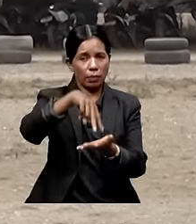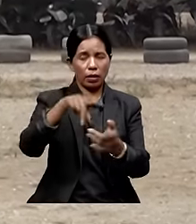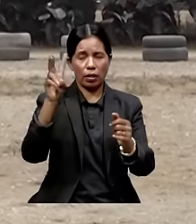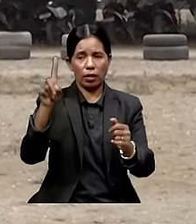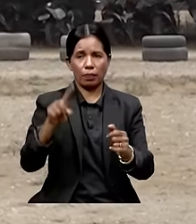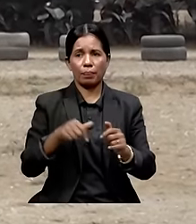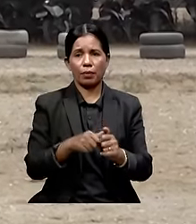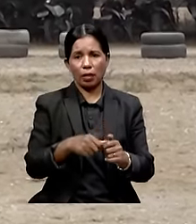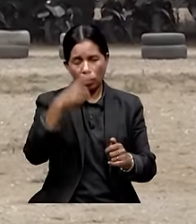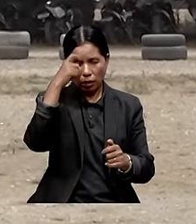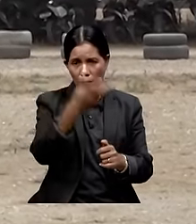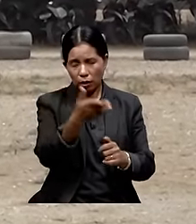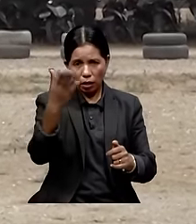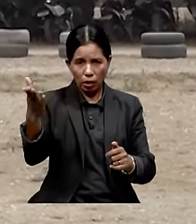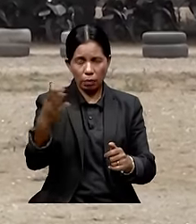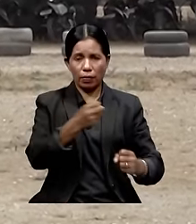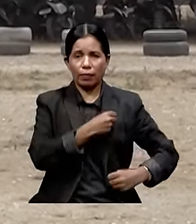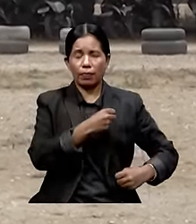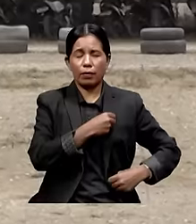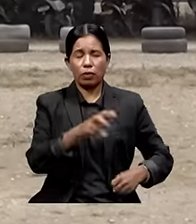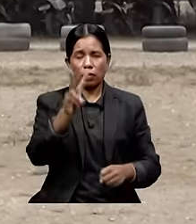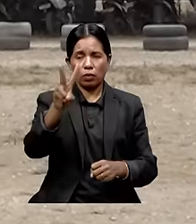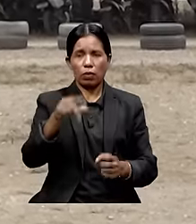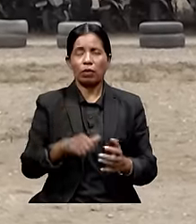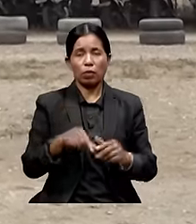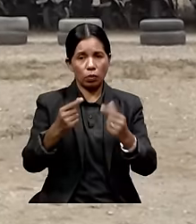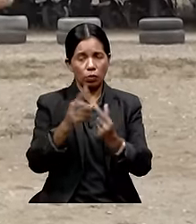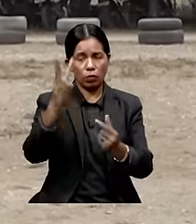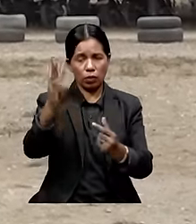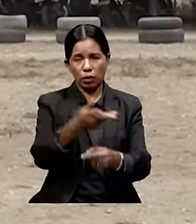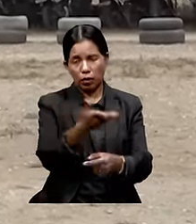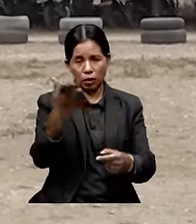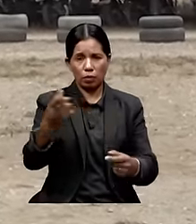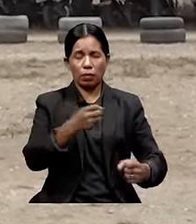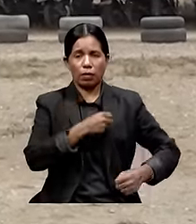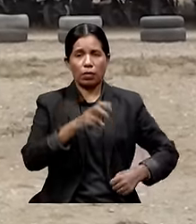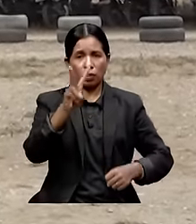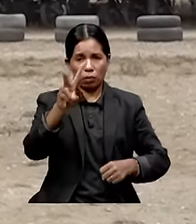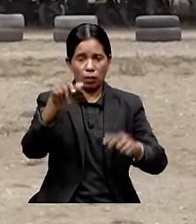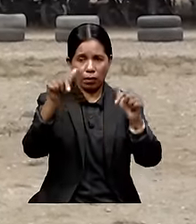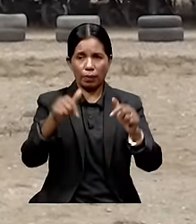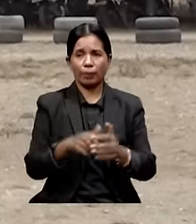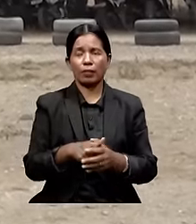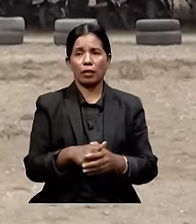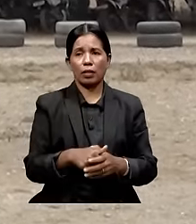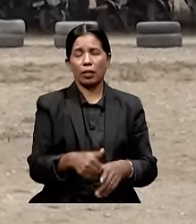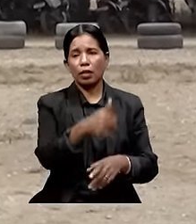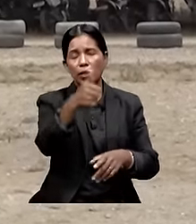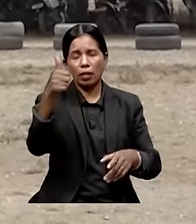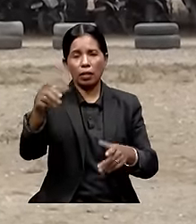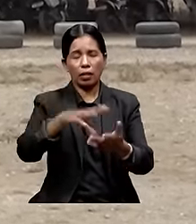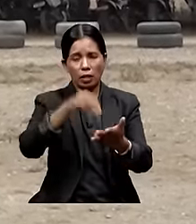Tamba, e me força, rua, mas, né? Então, entra e me força, rua, né? E me ideia que ninguém é